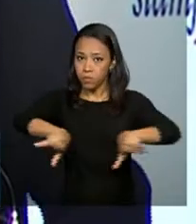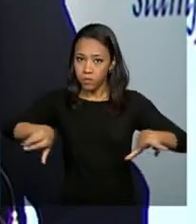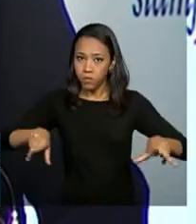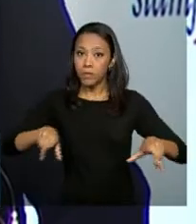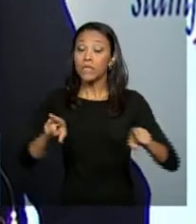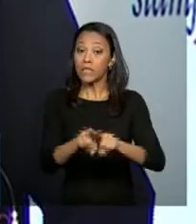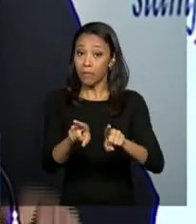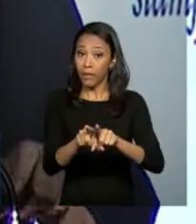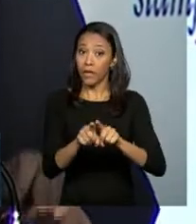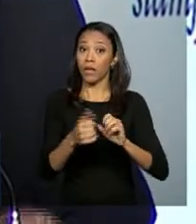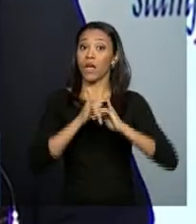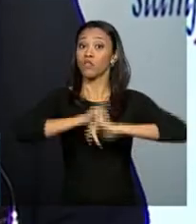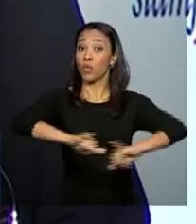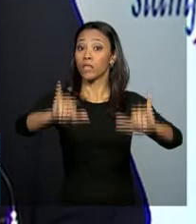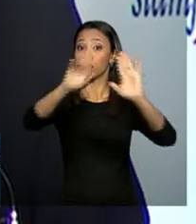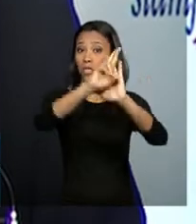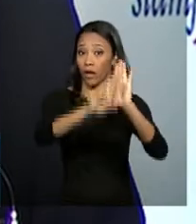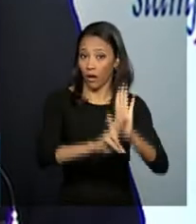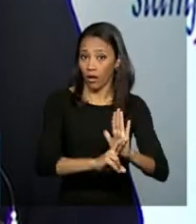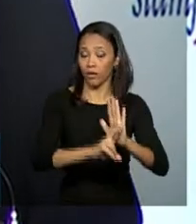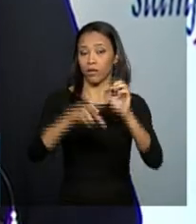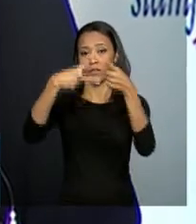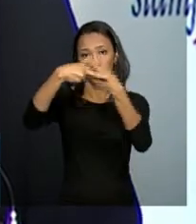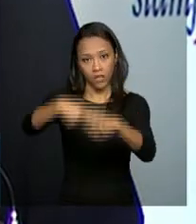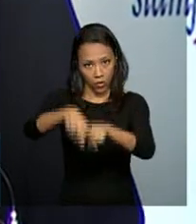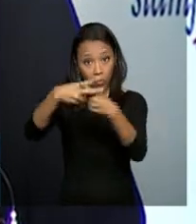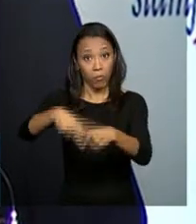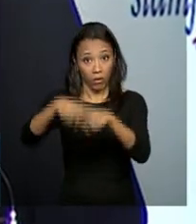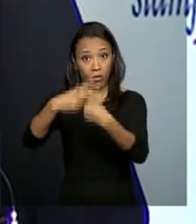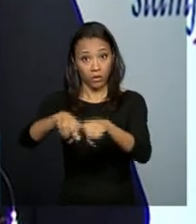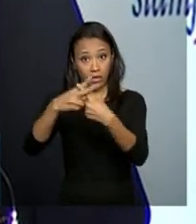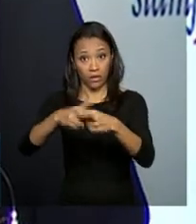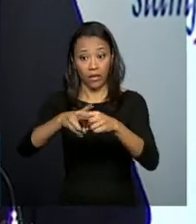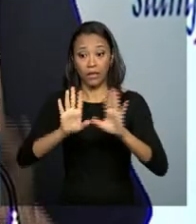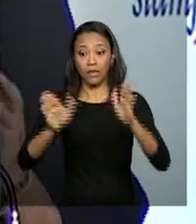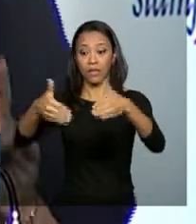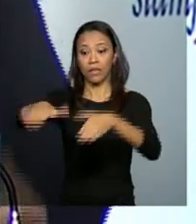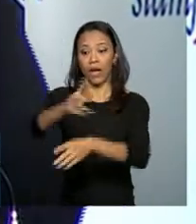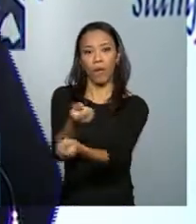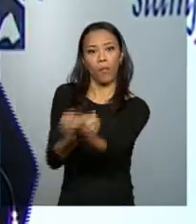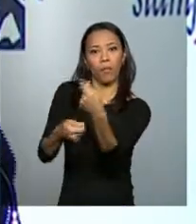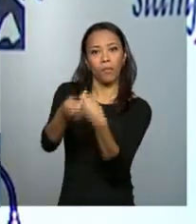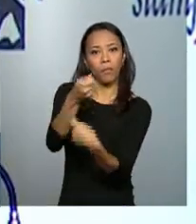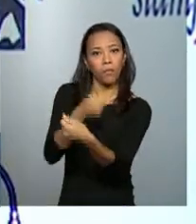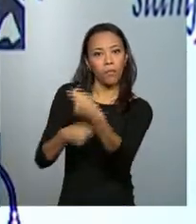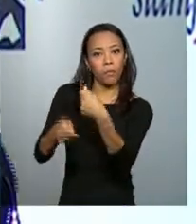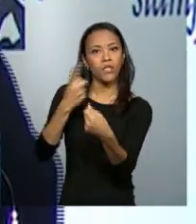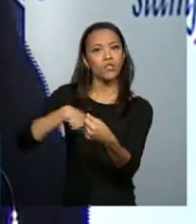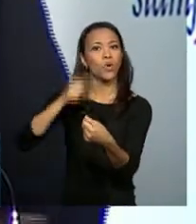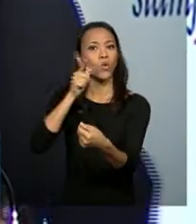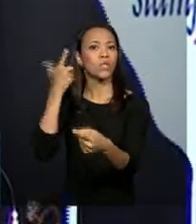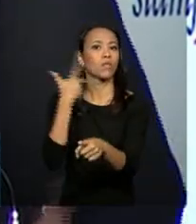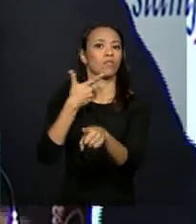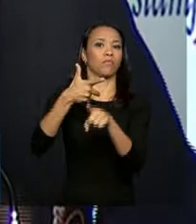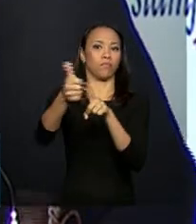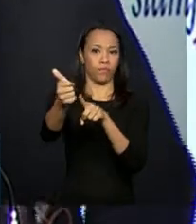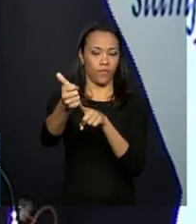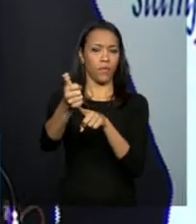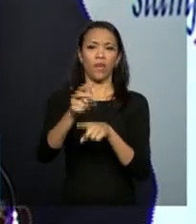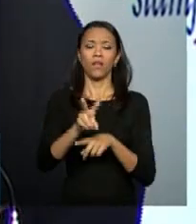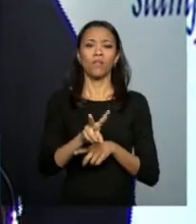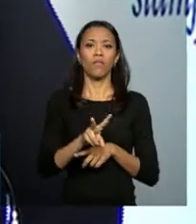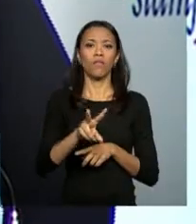tanto tributárias como de correção, que nós estamos tomando para superá-las, não vão